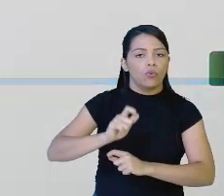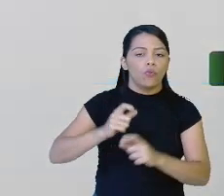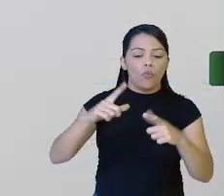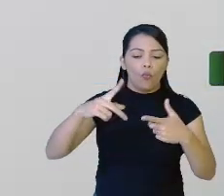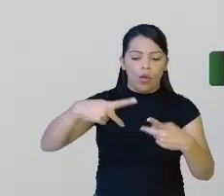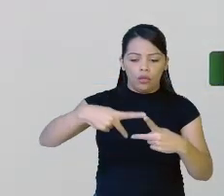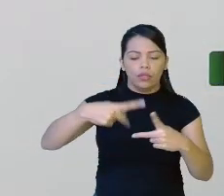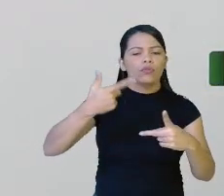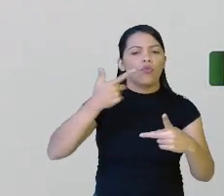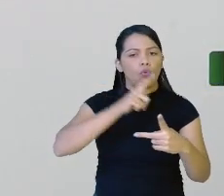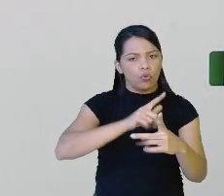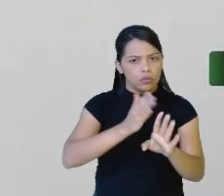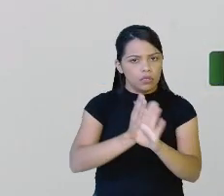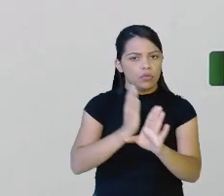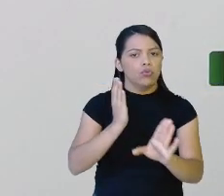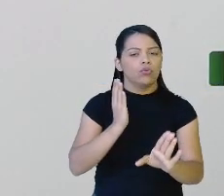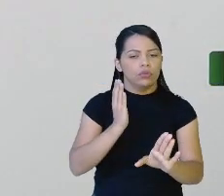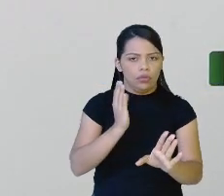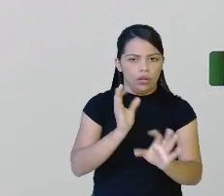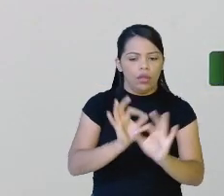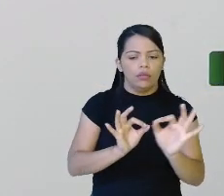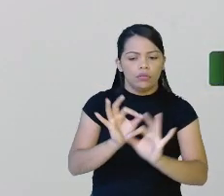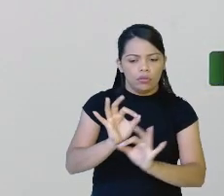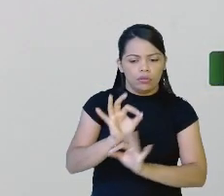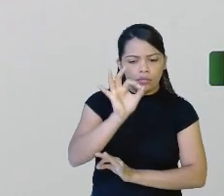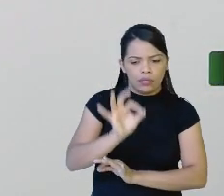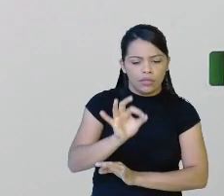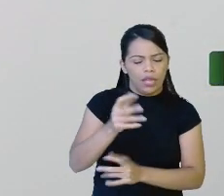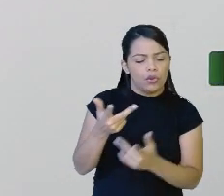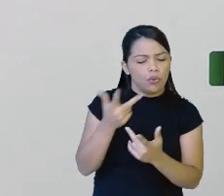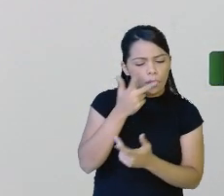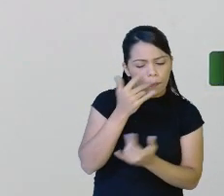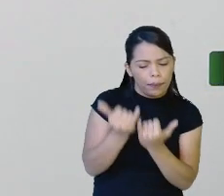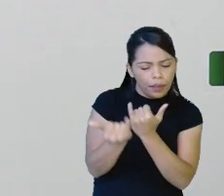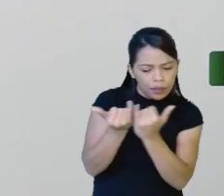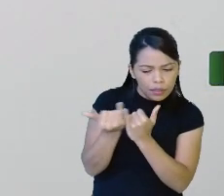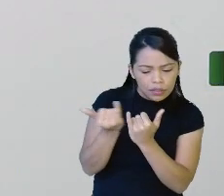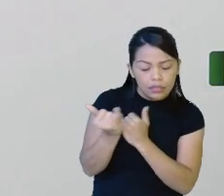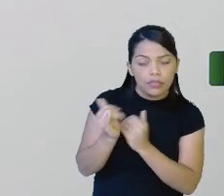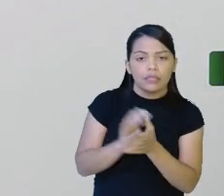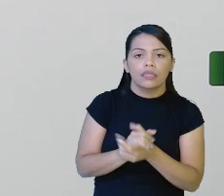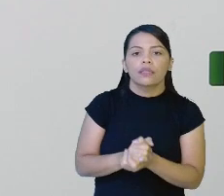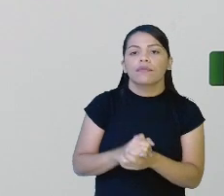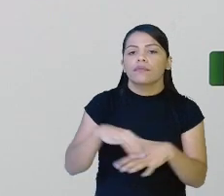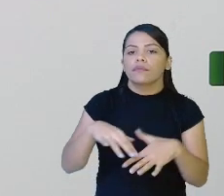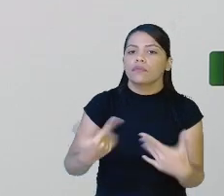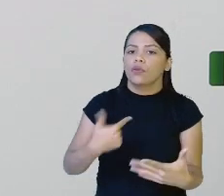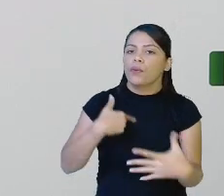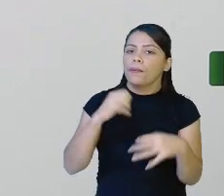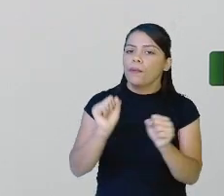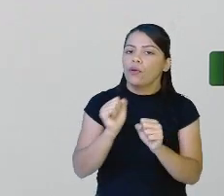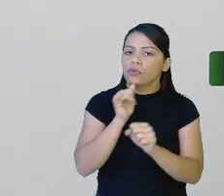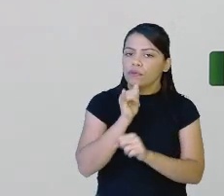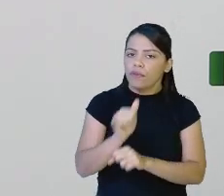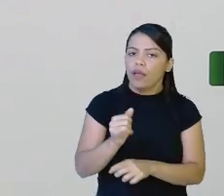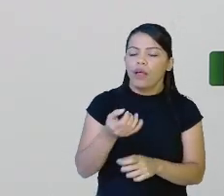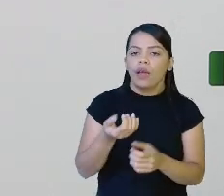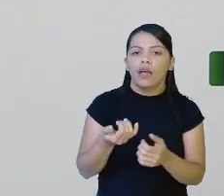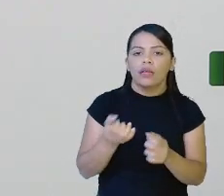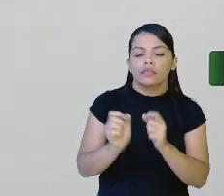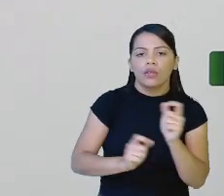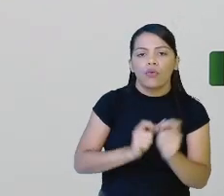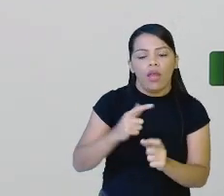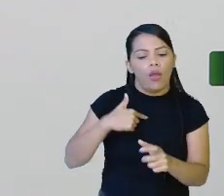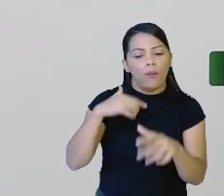e consegui encontrar a medida semelhante. Então, eu posso dizer que eu